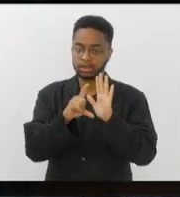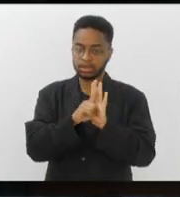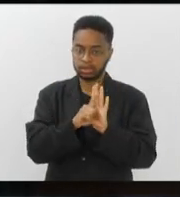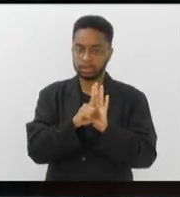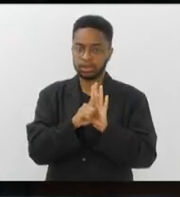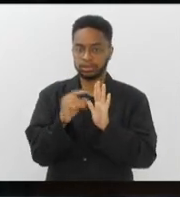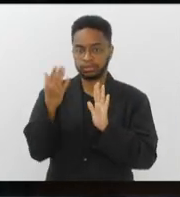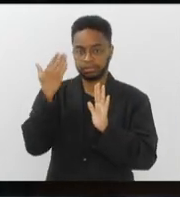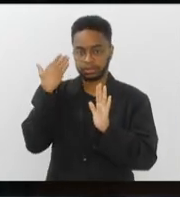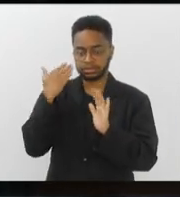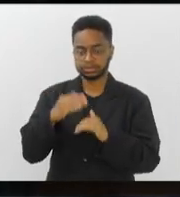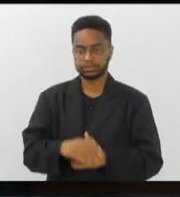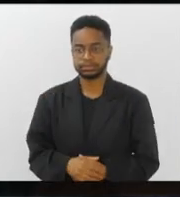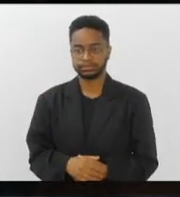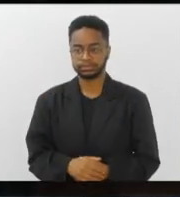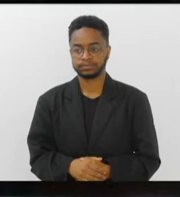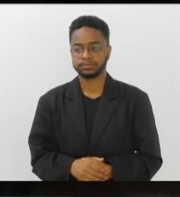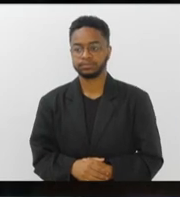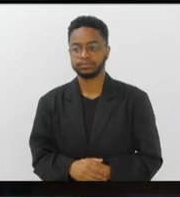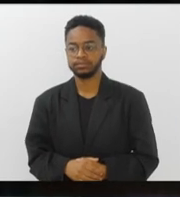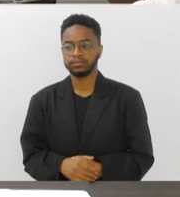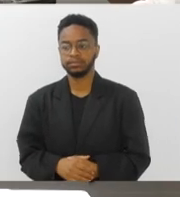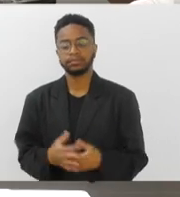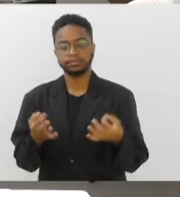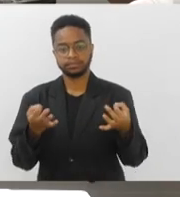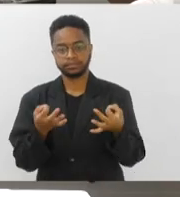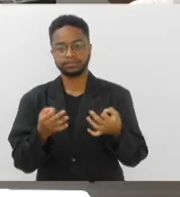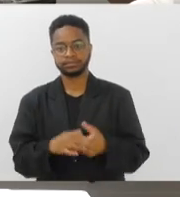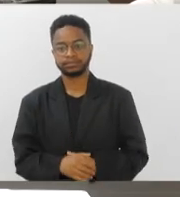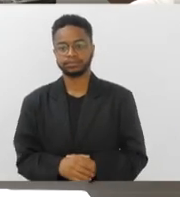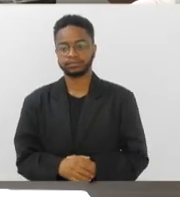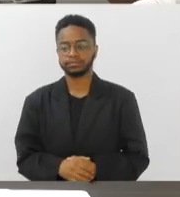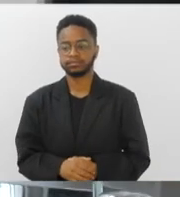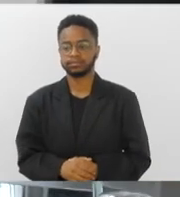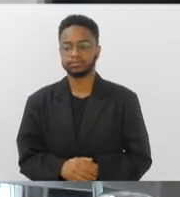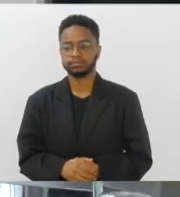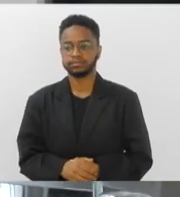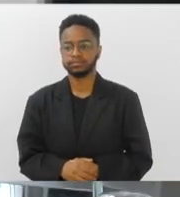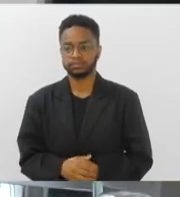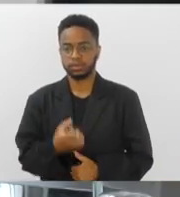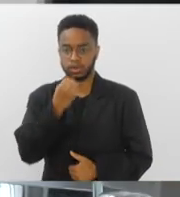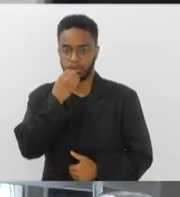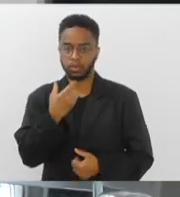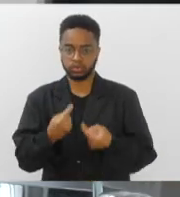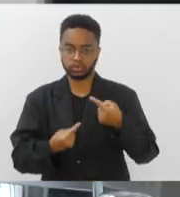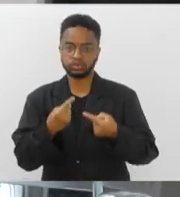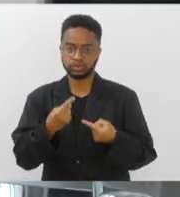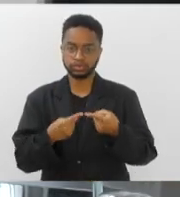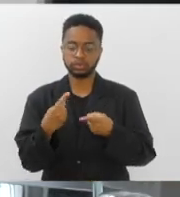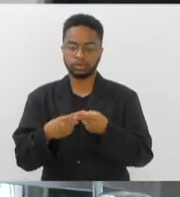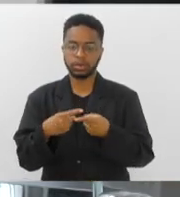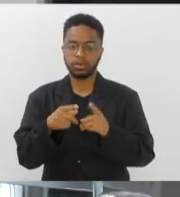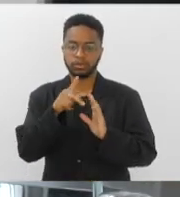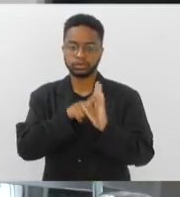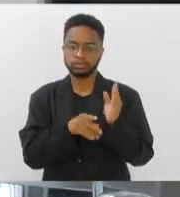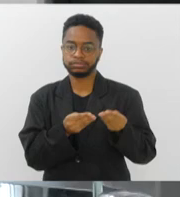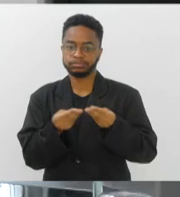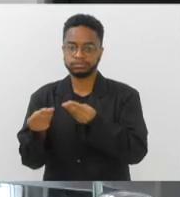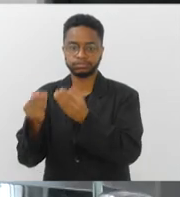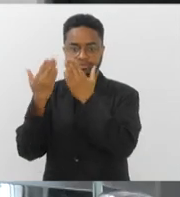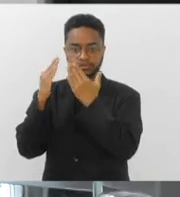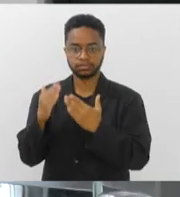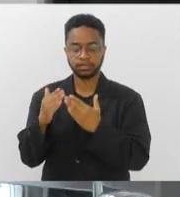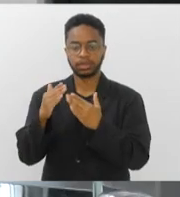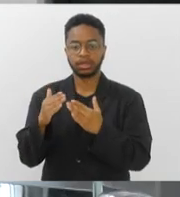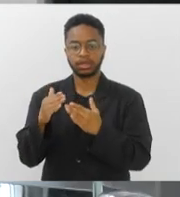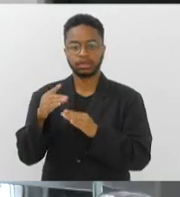da lei anterior. Perfeito, perfeito. Boa discussão. Então, projeto com vista para o gabinete do